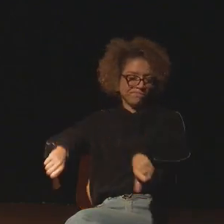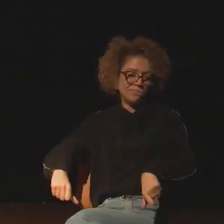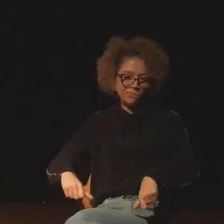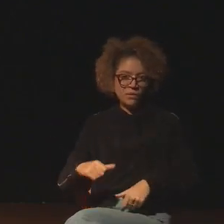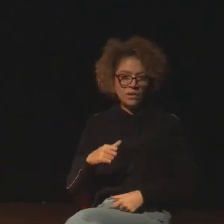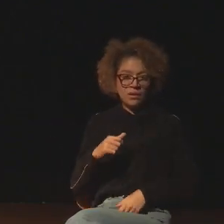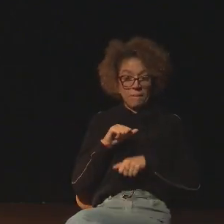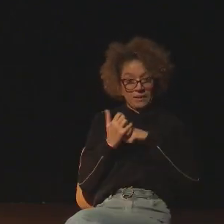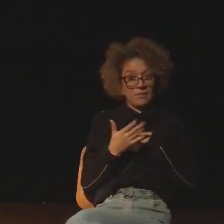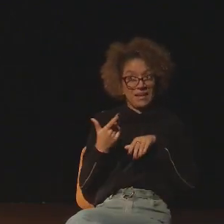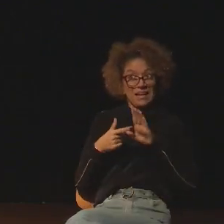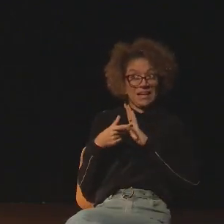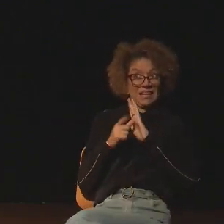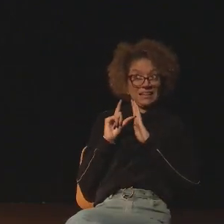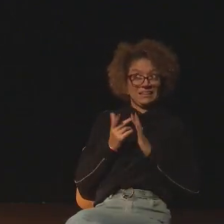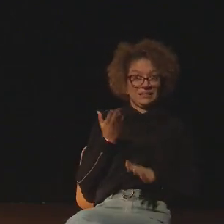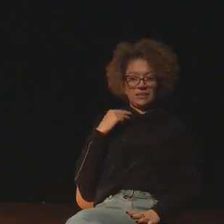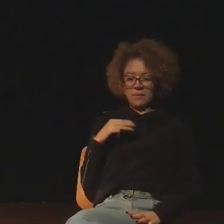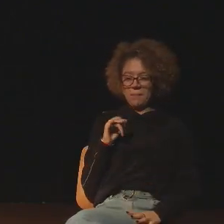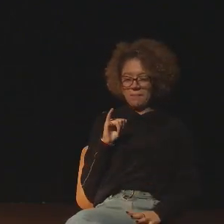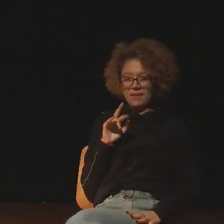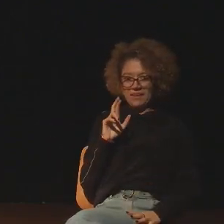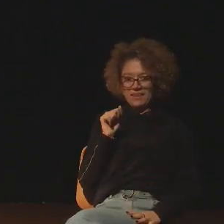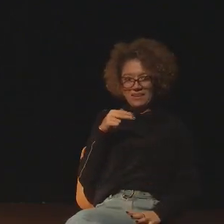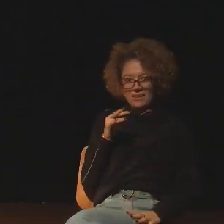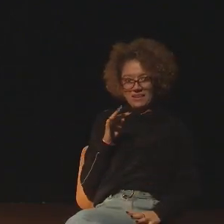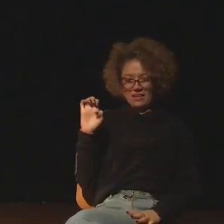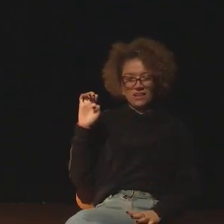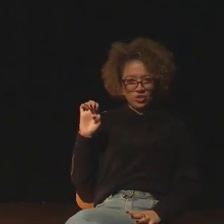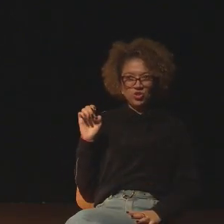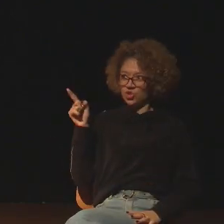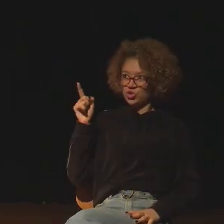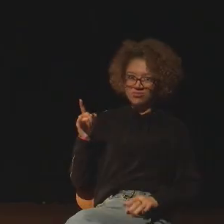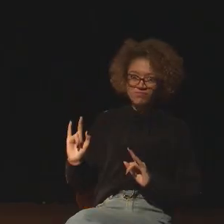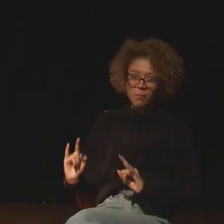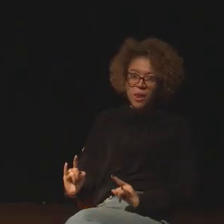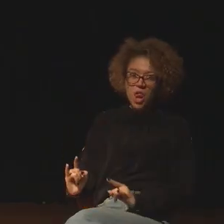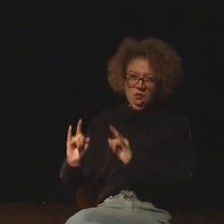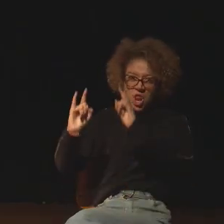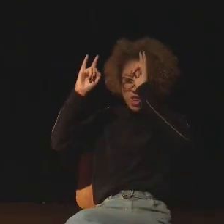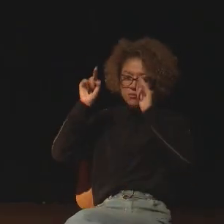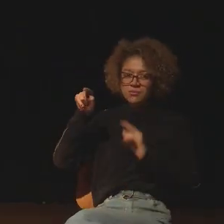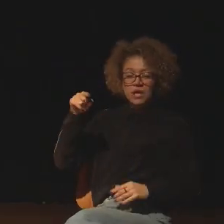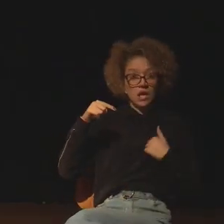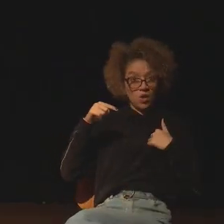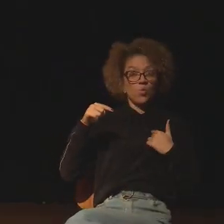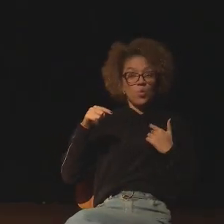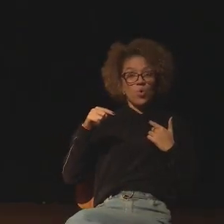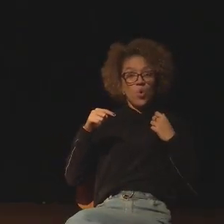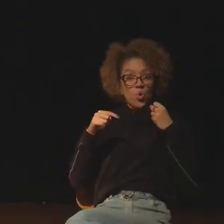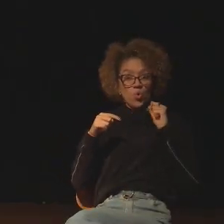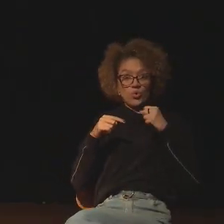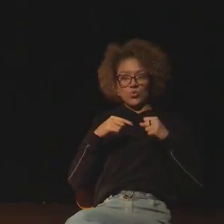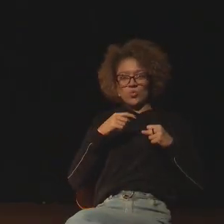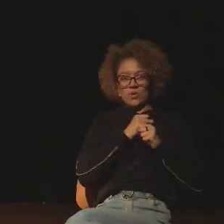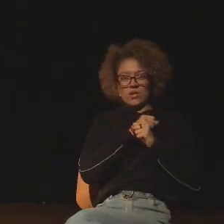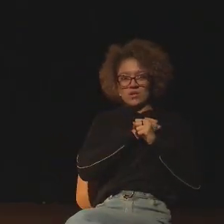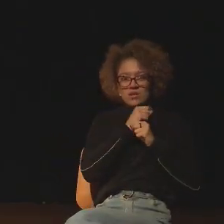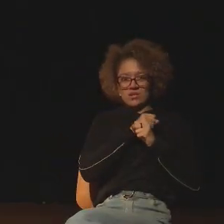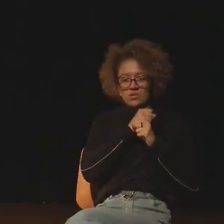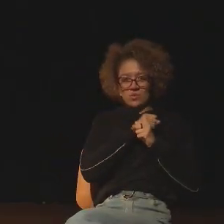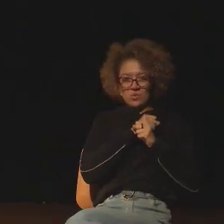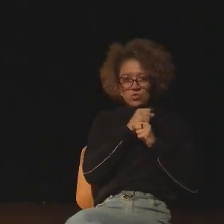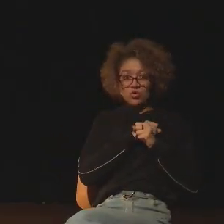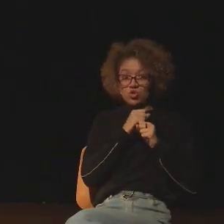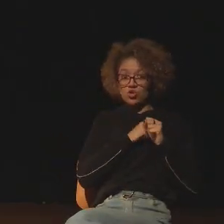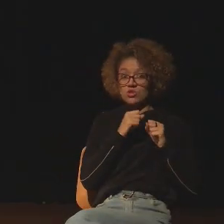pandemia o Mirante aqui atrás, na 9 de julho, que passou 8 anos estudando e trabalhando na Paulista e que há 4 anos mora aqui